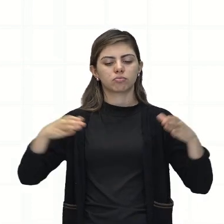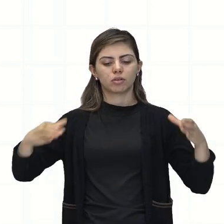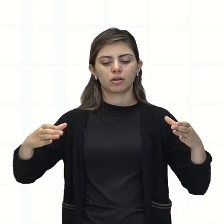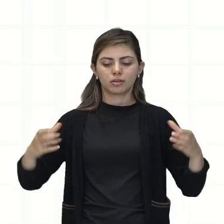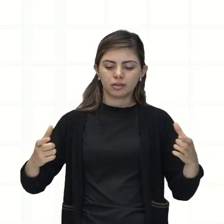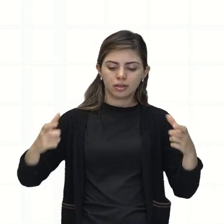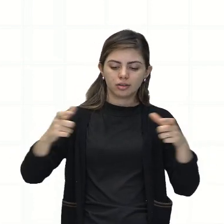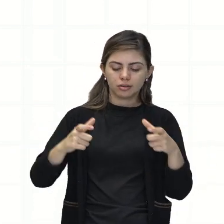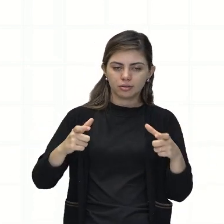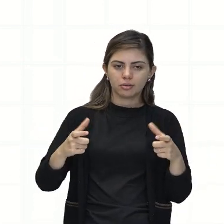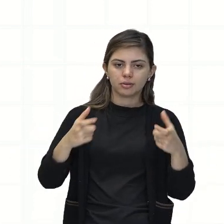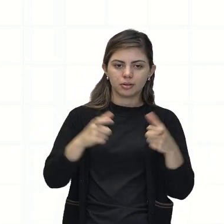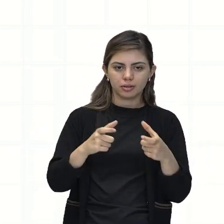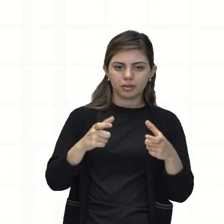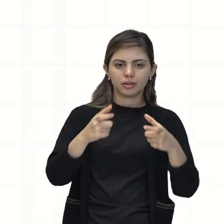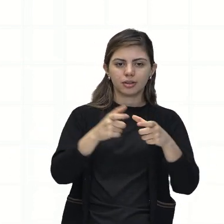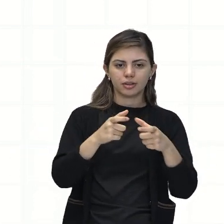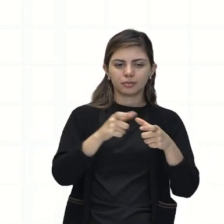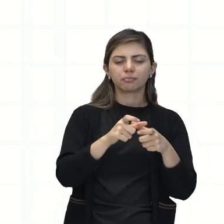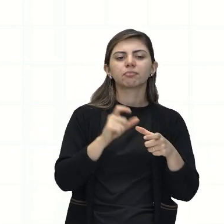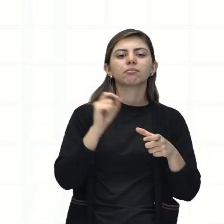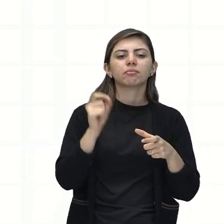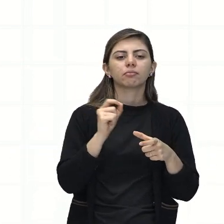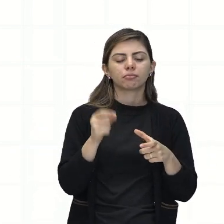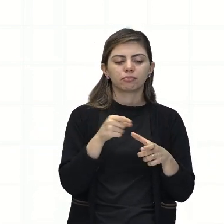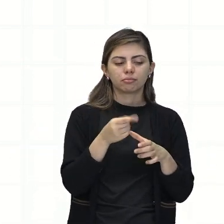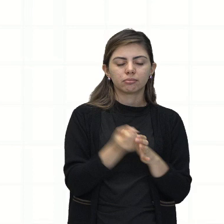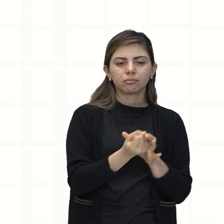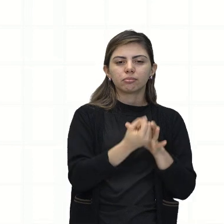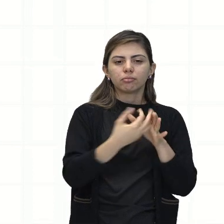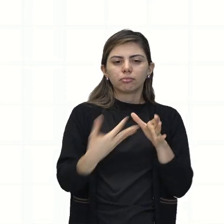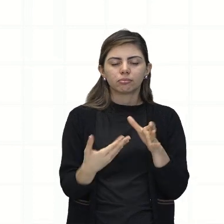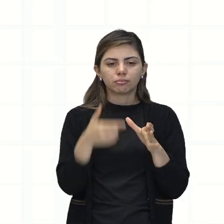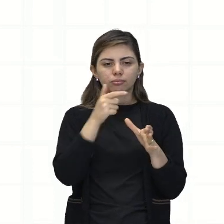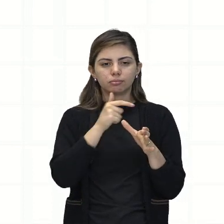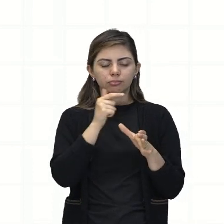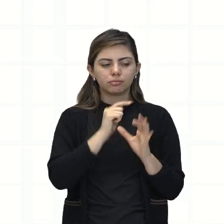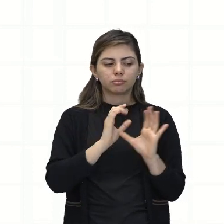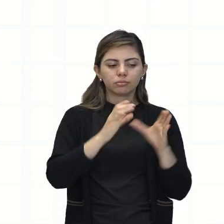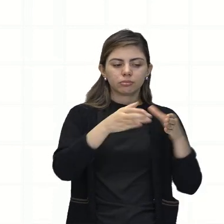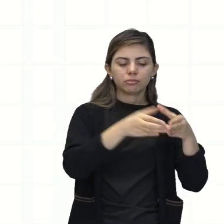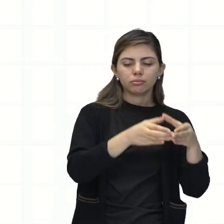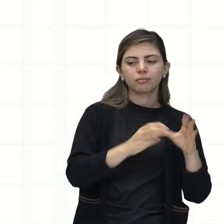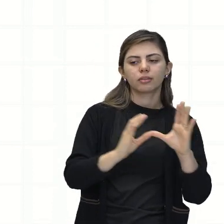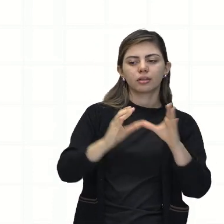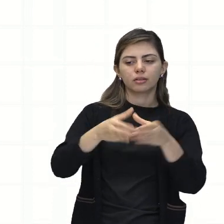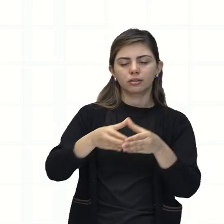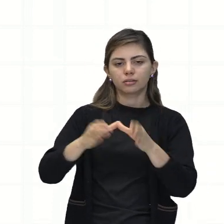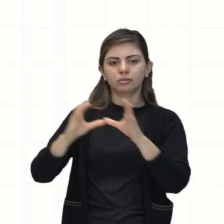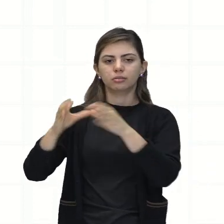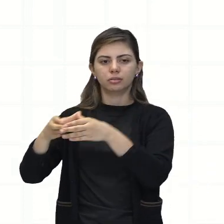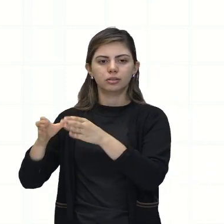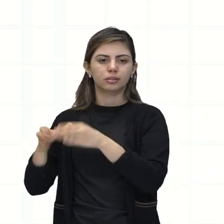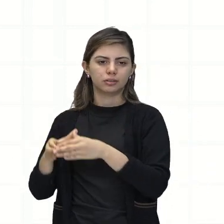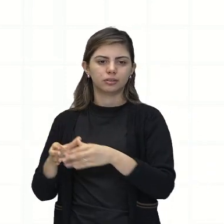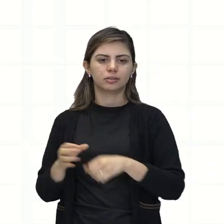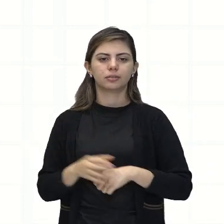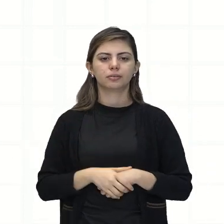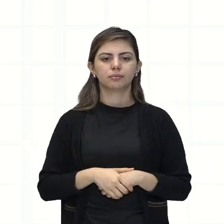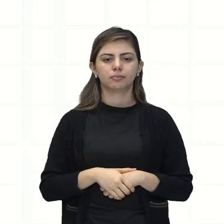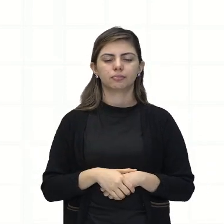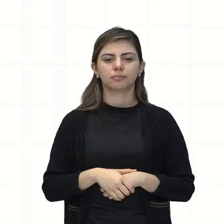categorias para que estes indivíduos sejam então agrupados e em espécie, ou